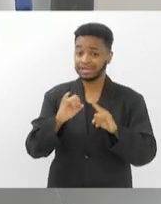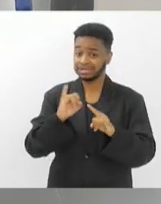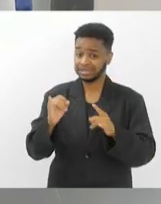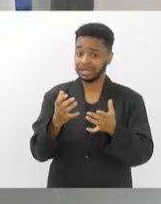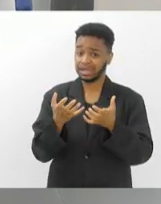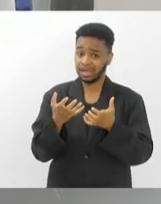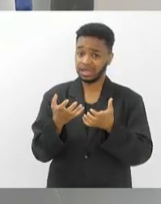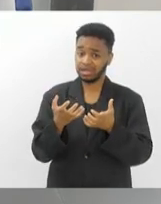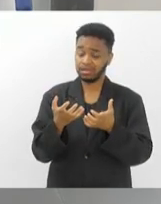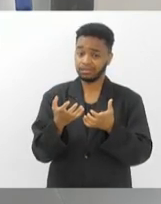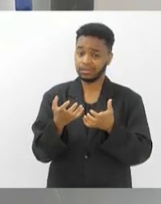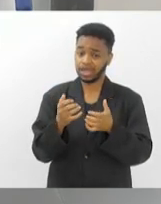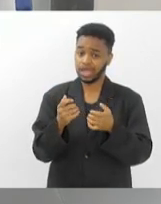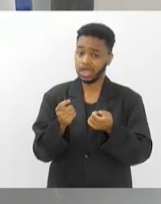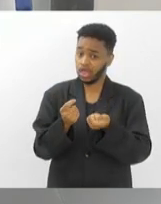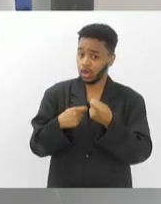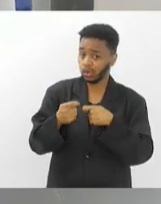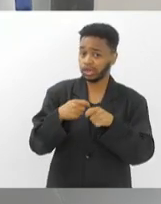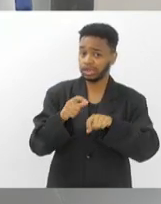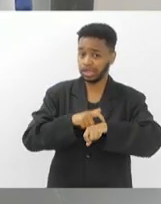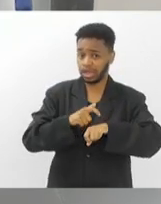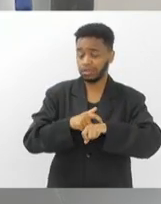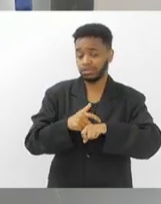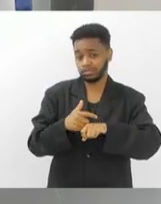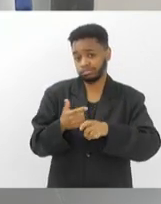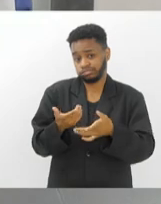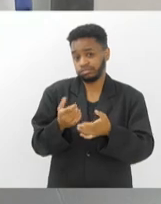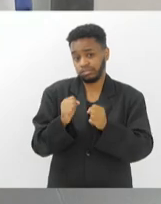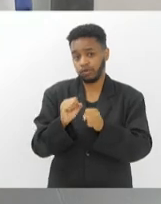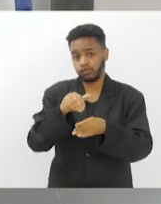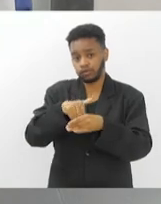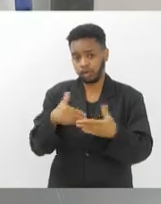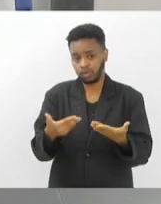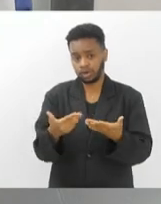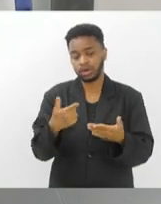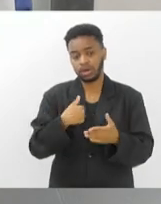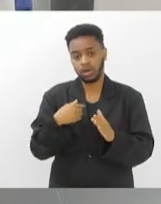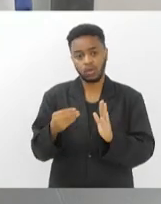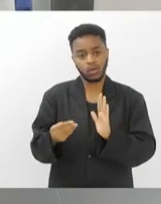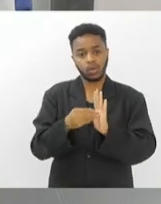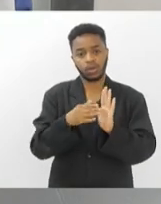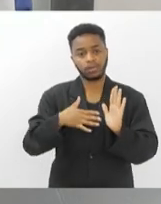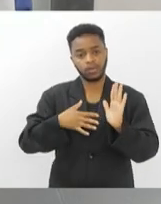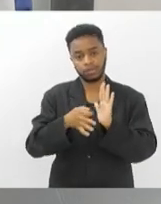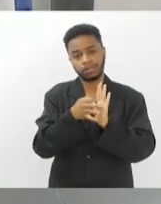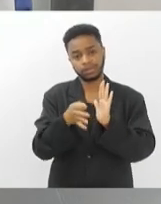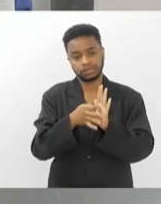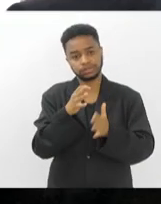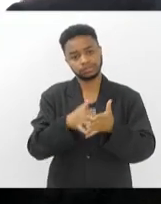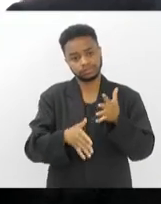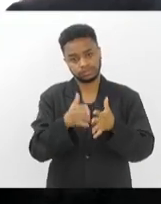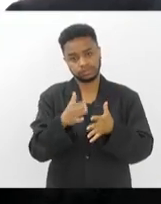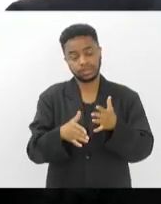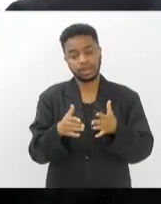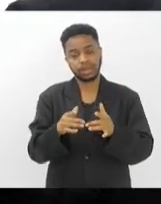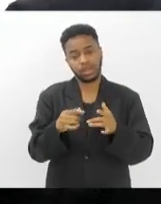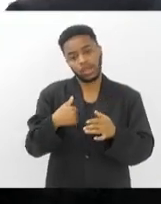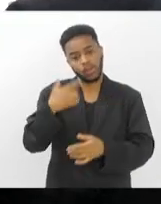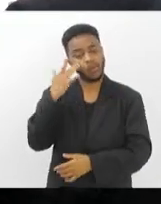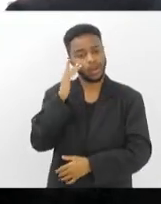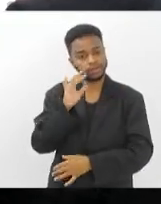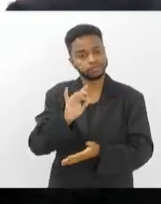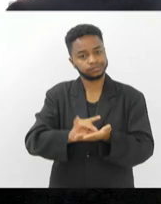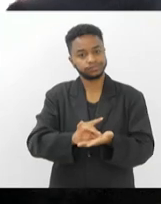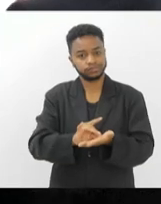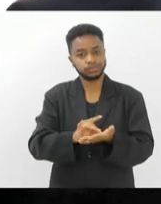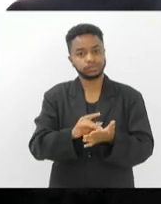gente já bota logo e vota. Eu já antecipo meu voto pela prejudicabilidade. Eu acho que é nitidamente prejudicada, porque o que não tinha lei original